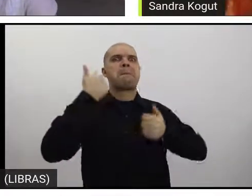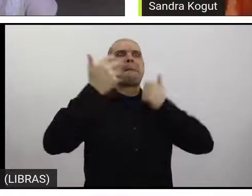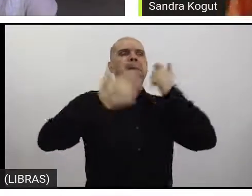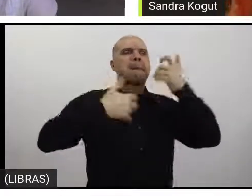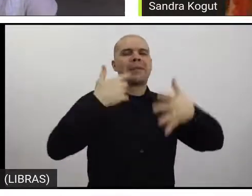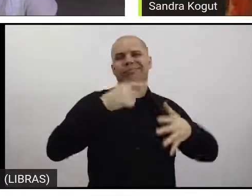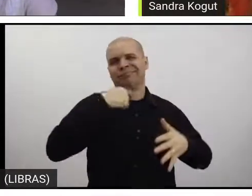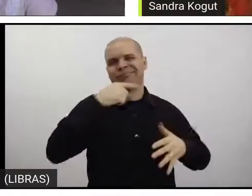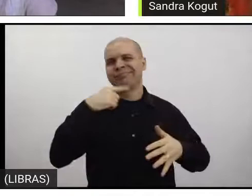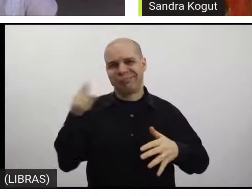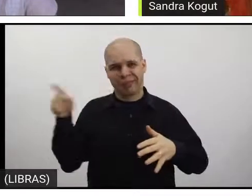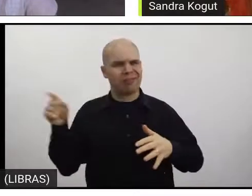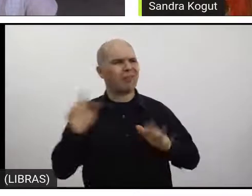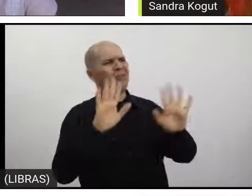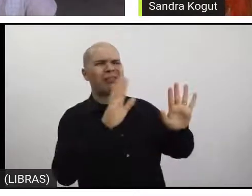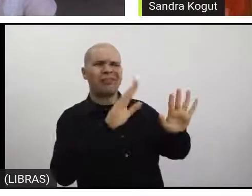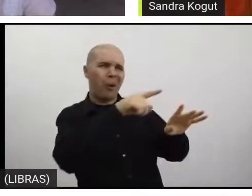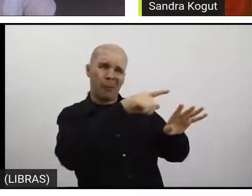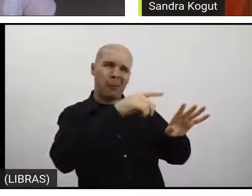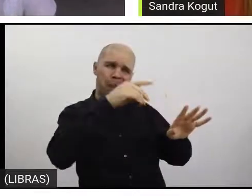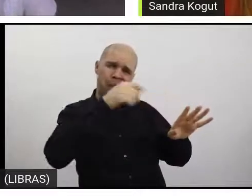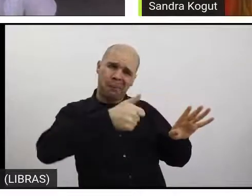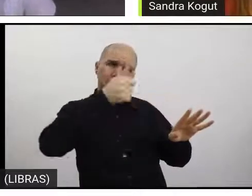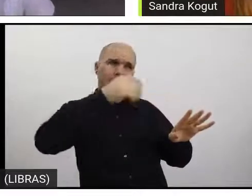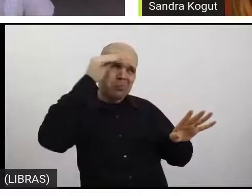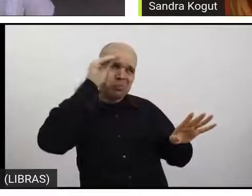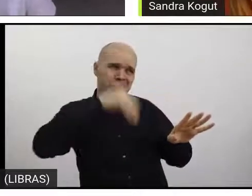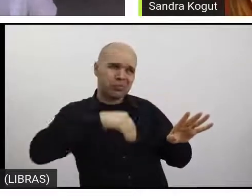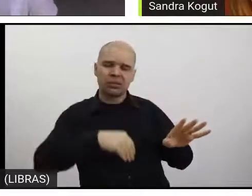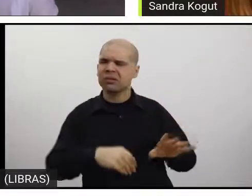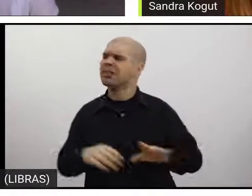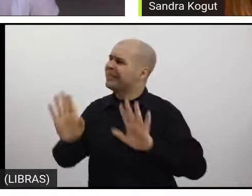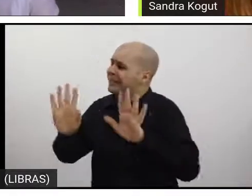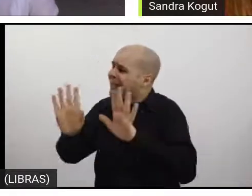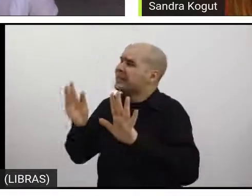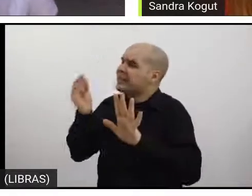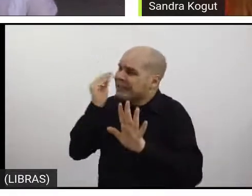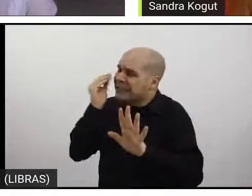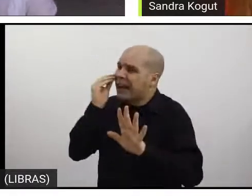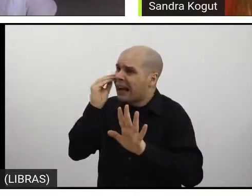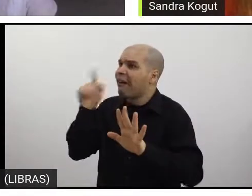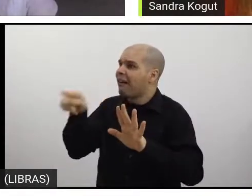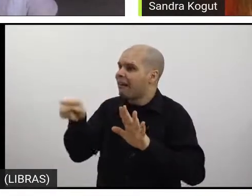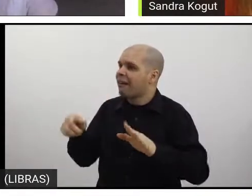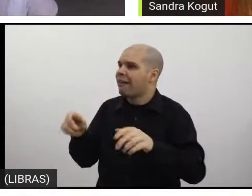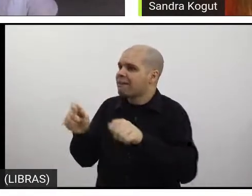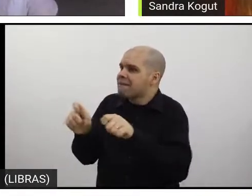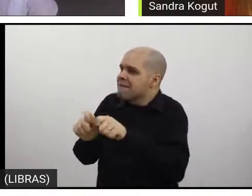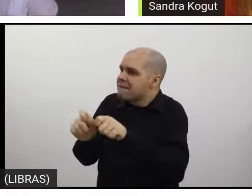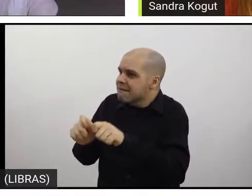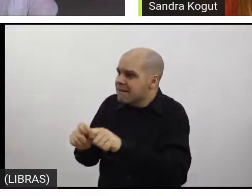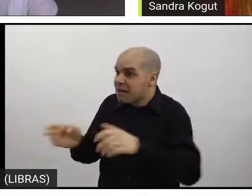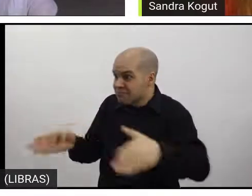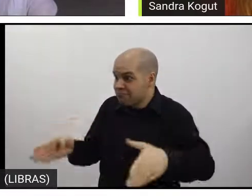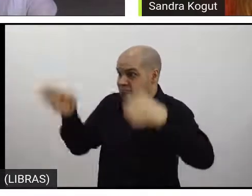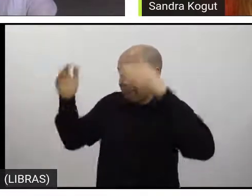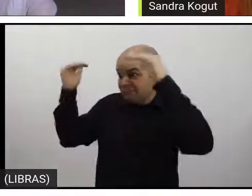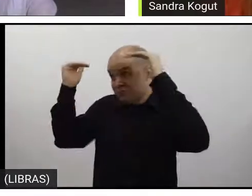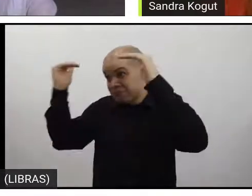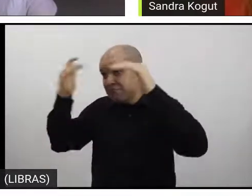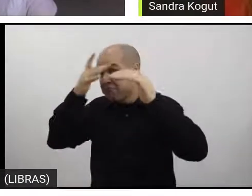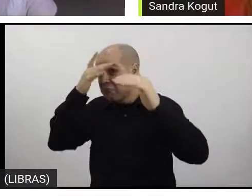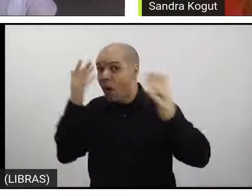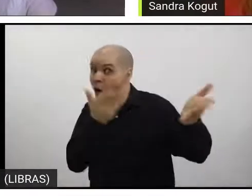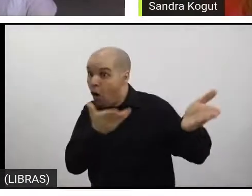Aí eu falei, não, vamos tentar, eu estou aqui e tal. Eu me lembro que eu fui para a rua com eles, eu não falo japonês. Eu